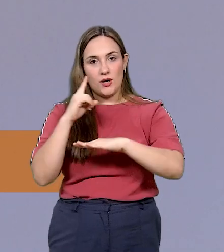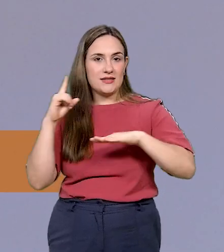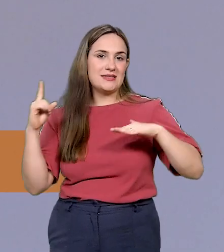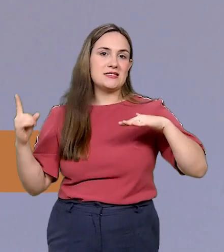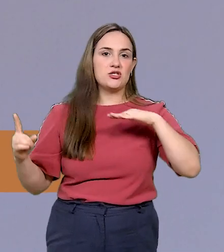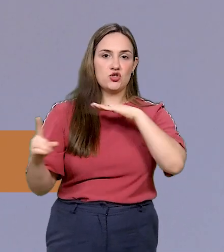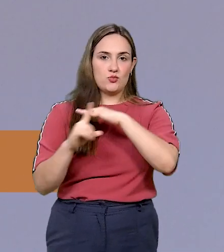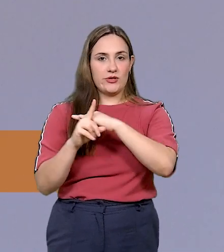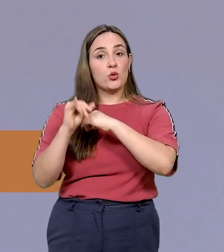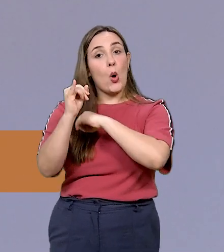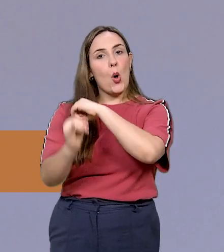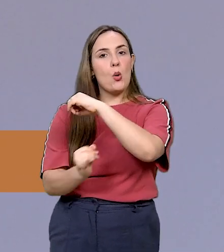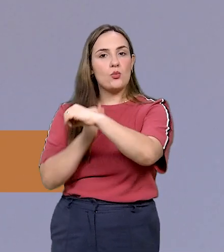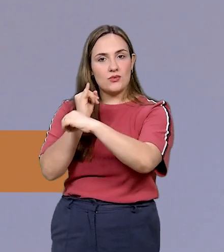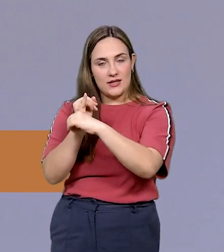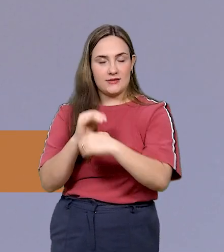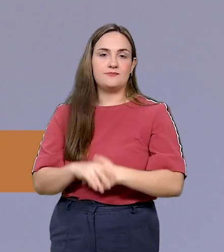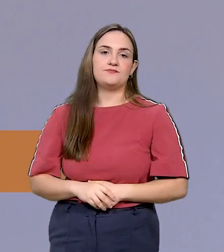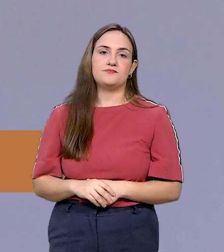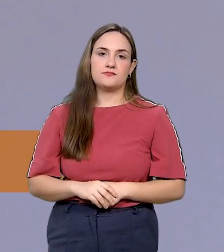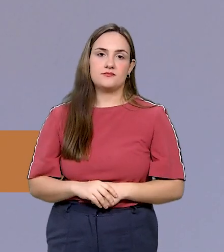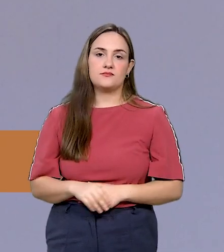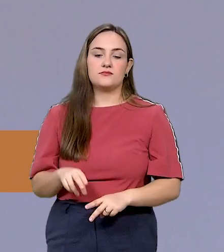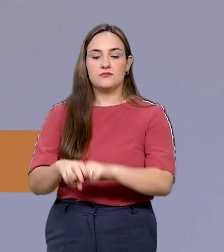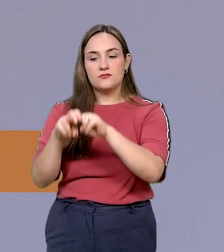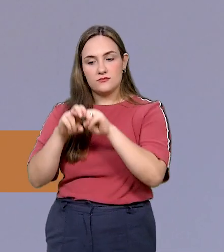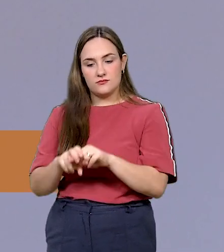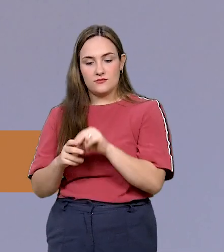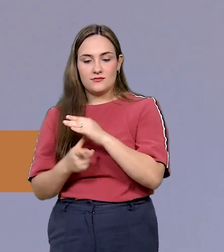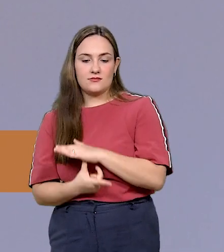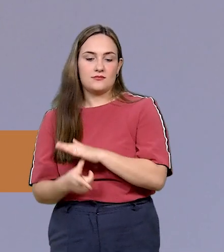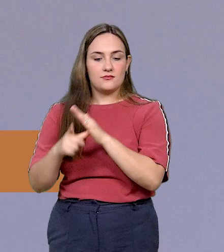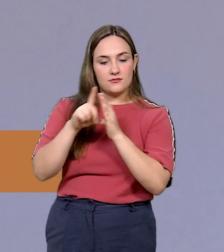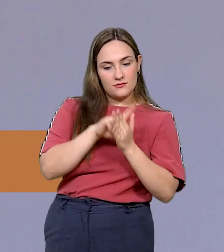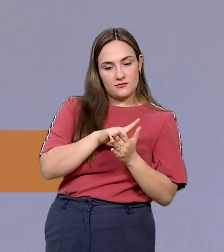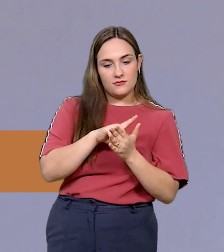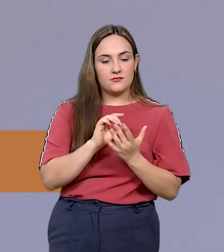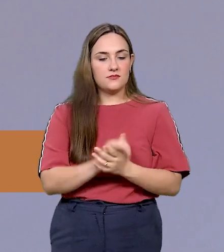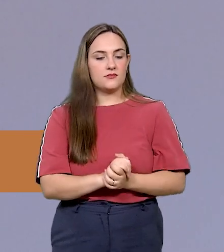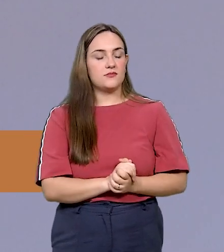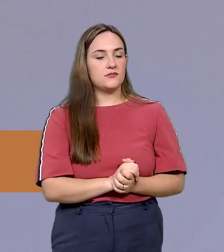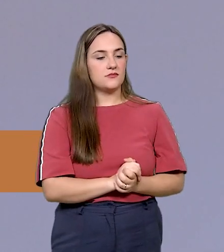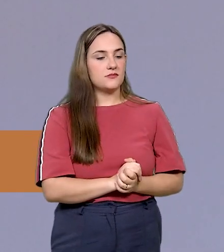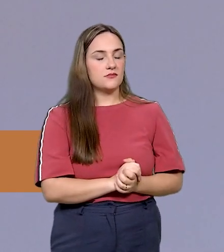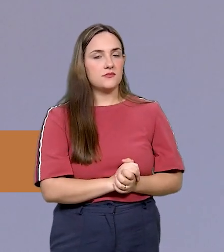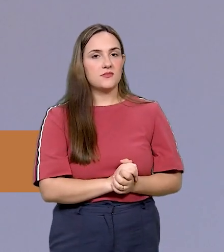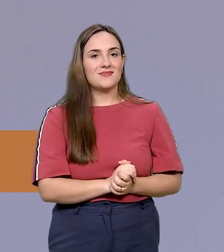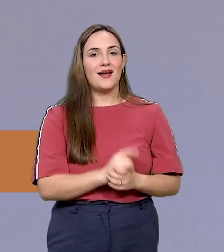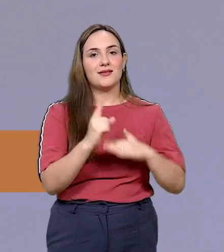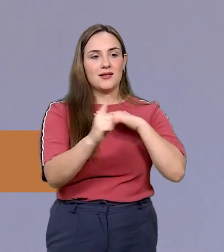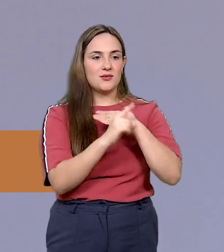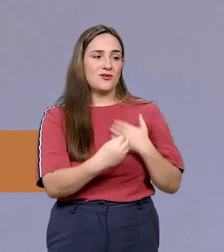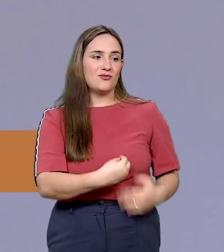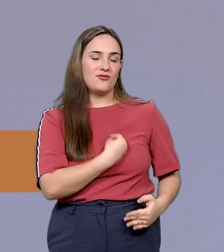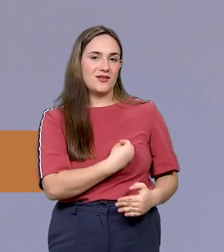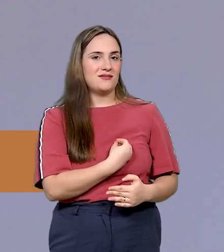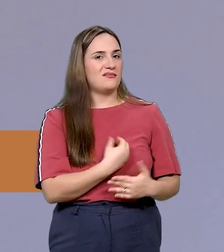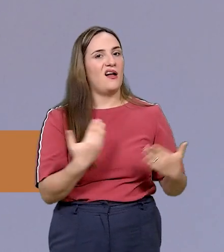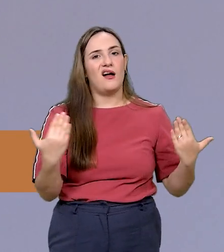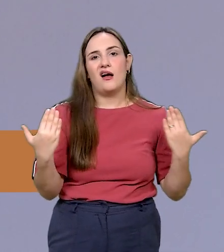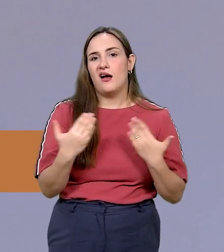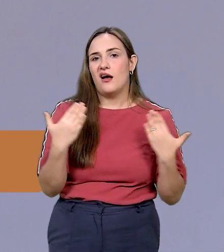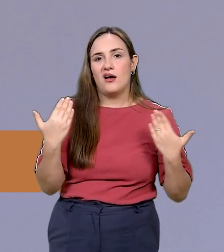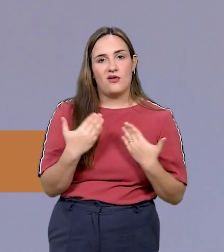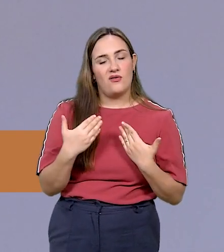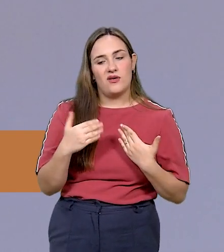plataforma de atendimento online. Então, as solicitações que antes eram feitas todas de maneira presencial, elas passaram a ser